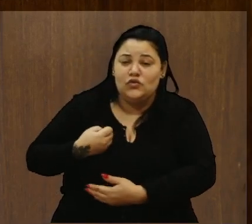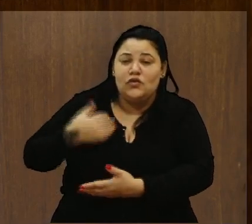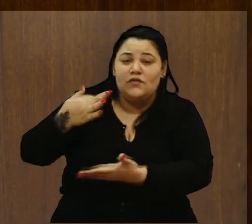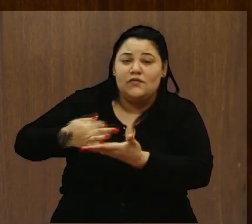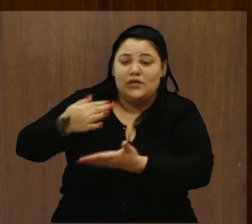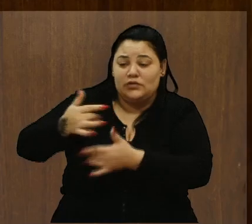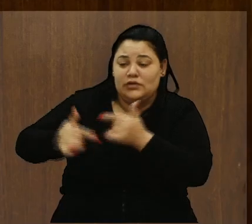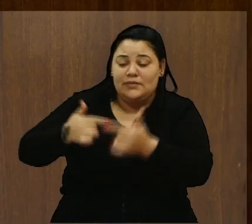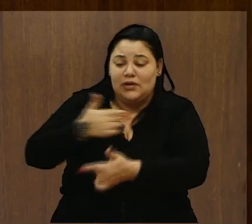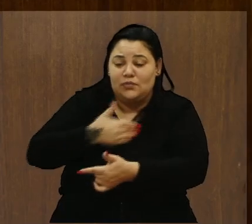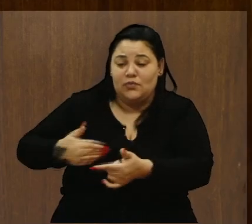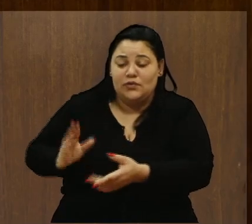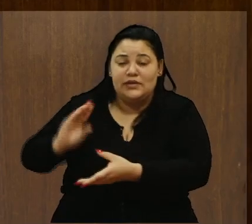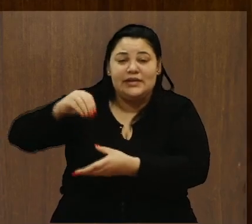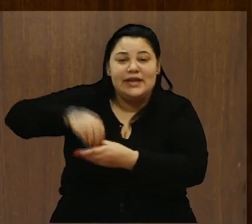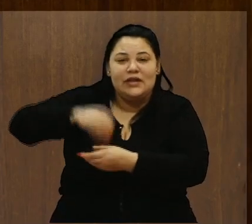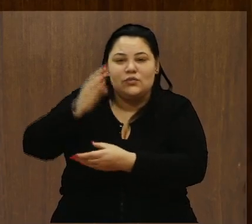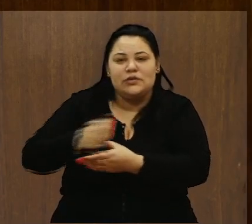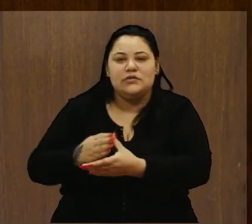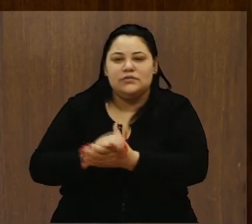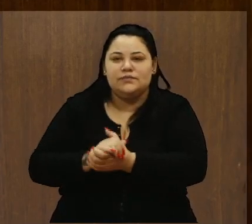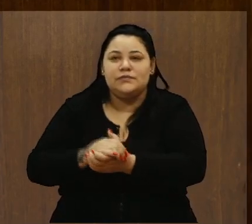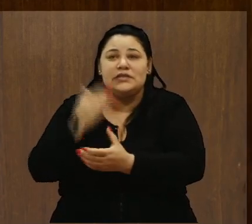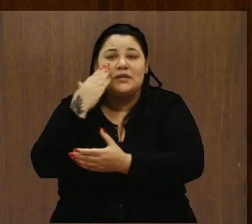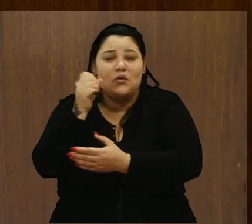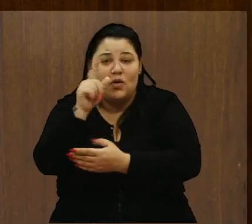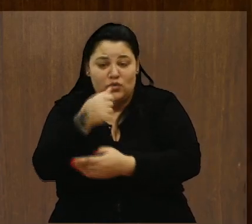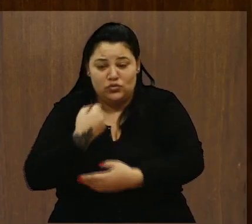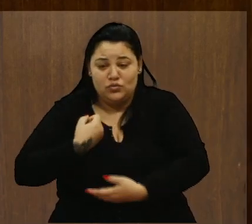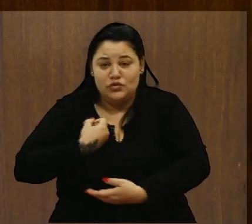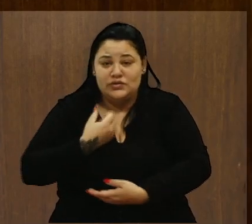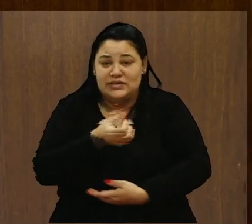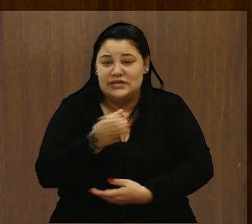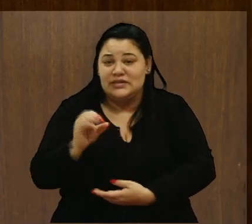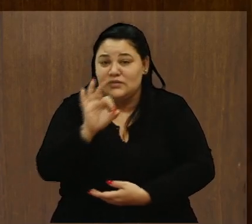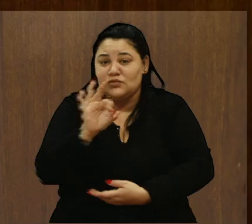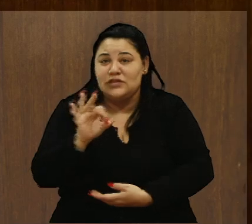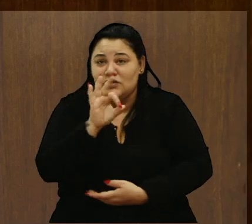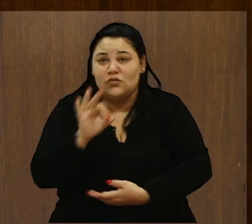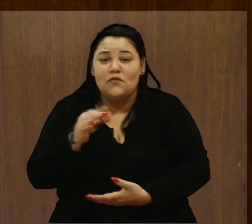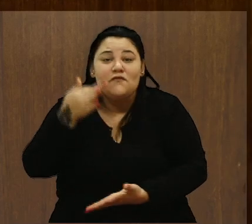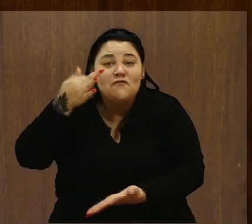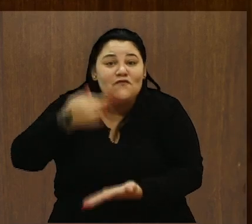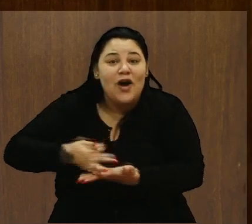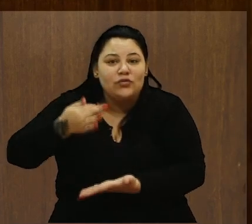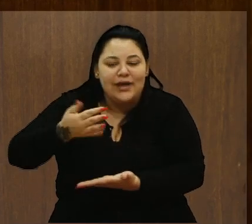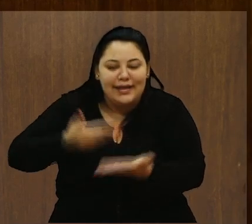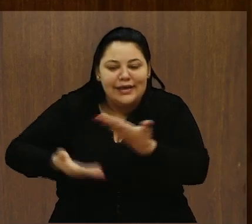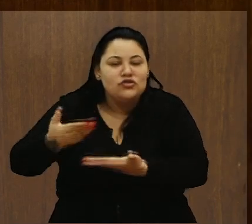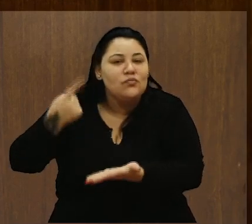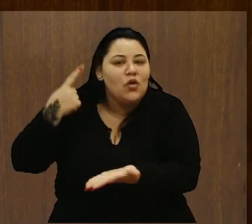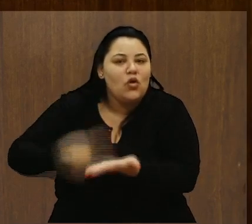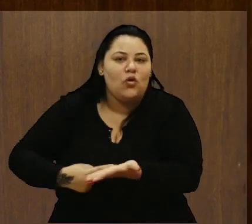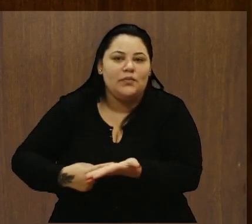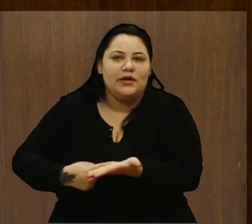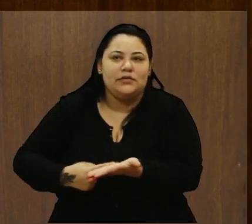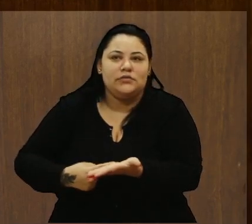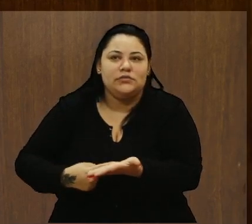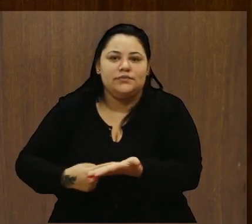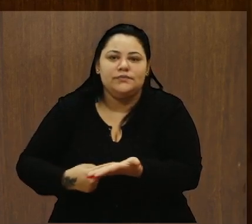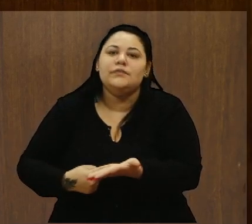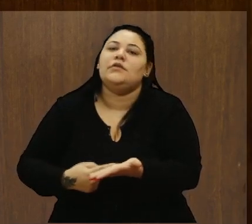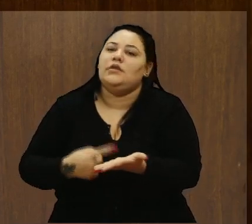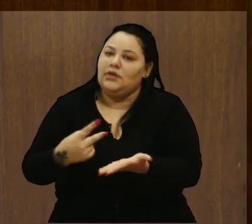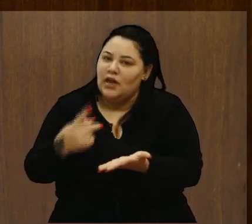nas capitais do Brasil. Sabe qual era o número? 60% das pessoas faltavam às consultas agendadas. É insuportável, é